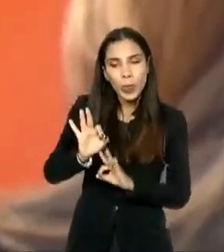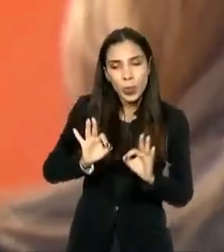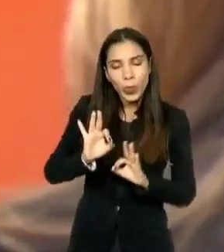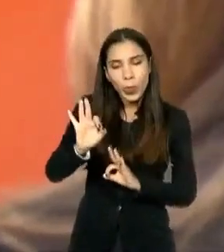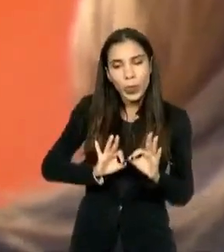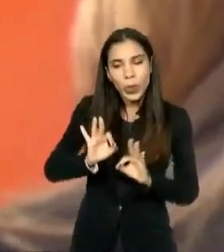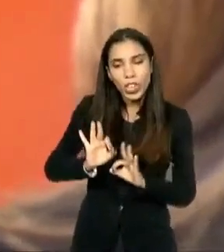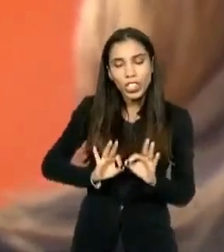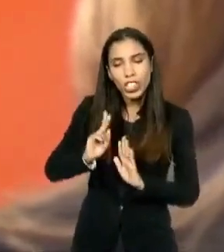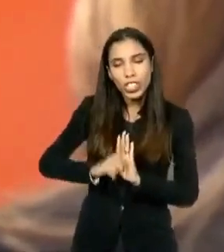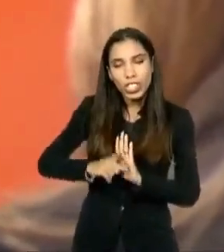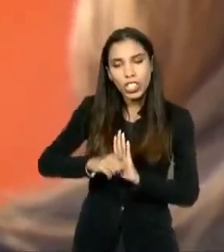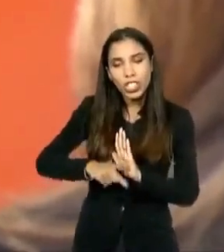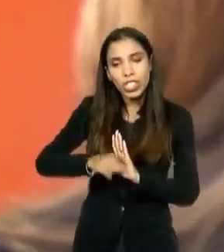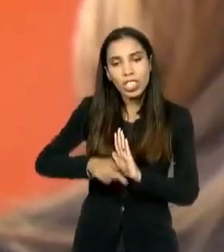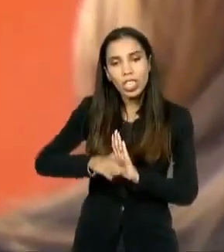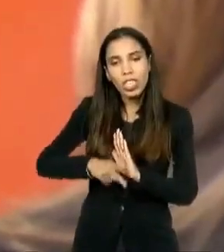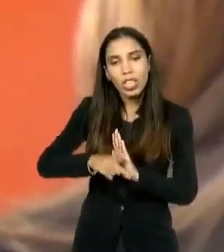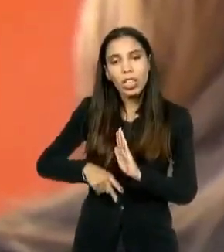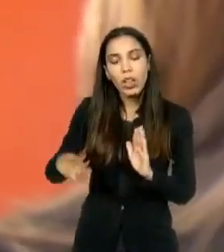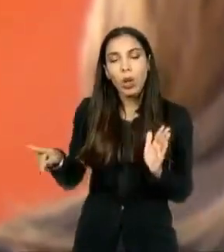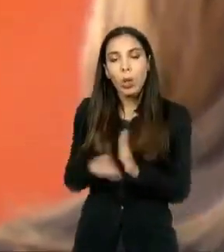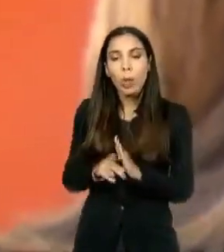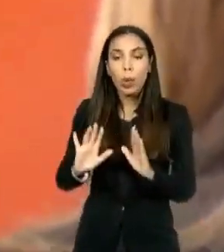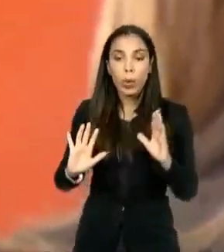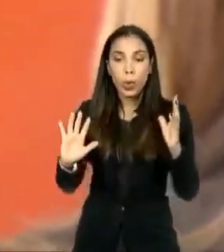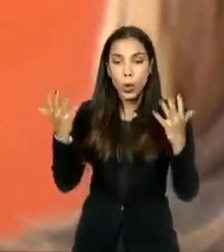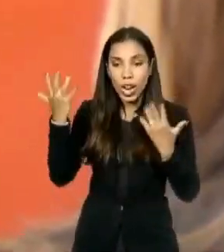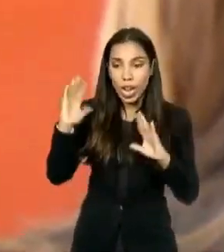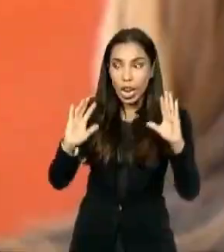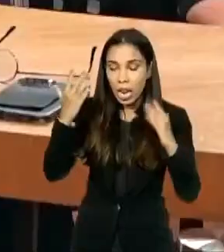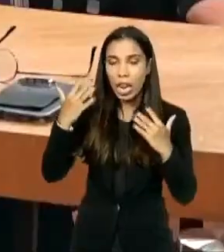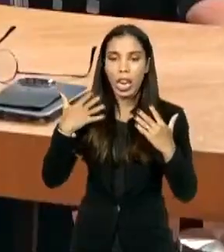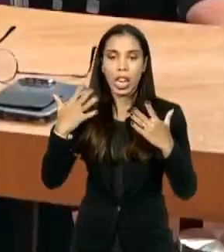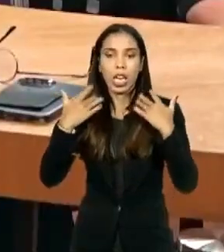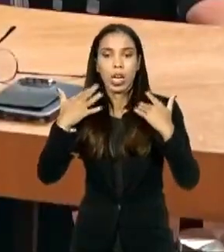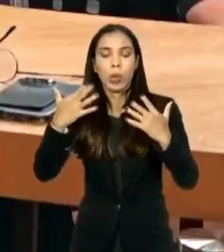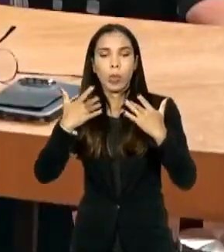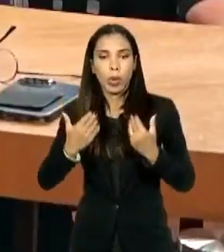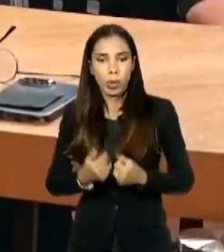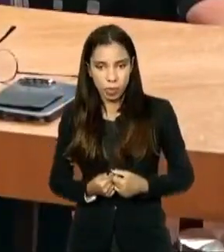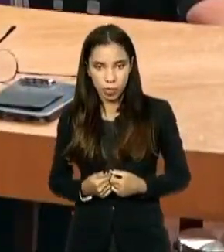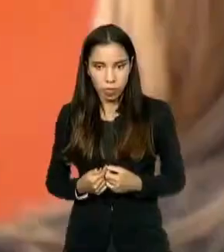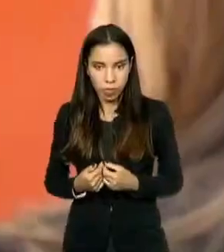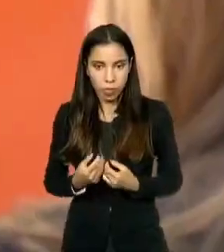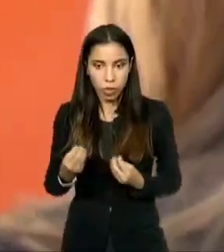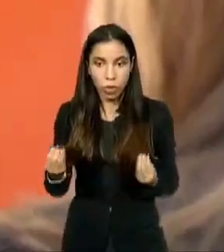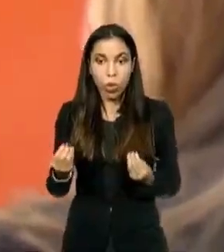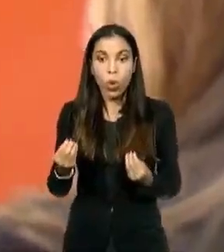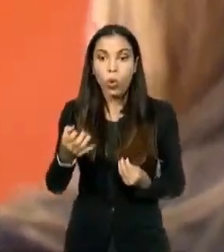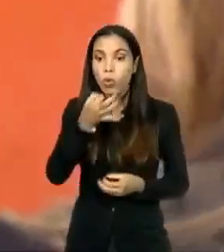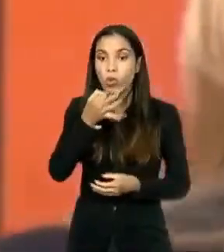é a questão da trincheira climática. Na trincheira climática, quando a sirene toca, e aí?